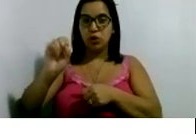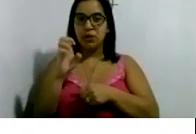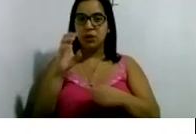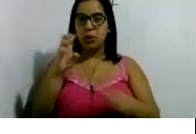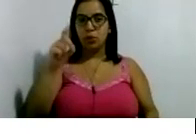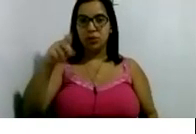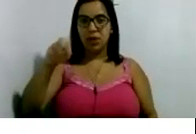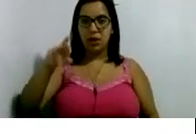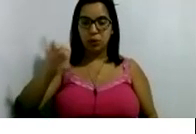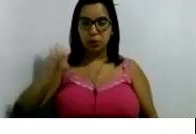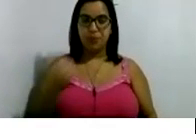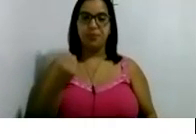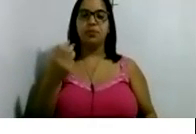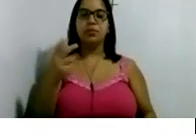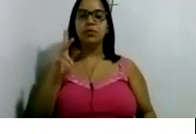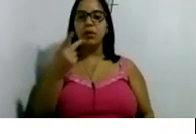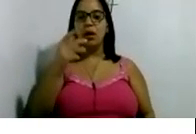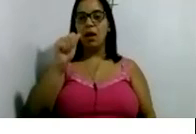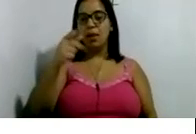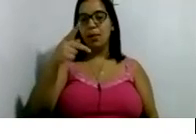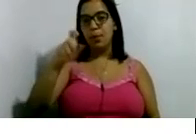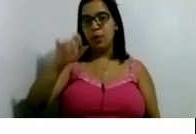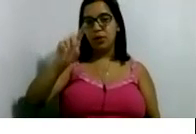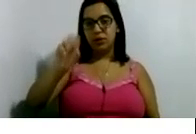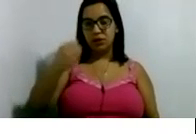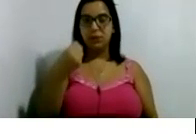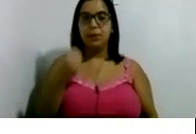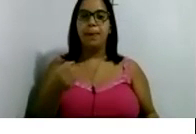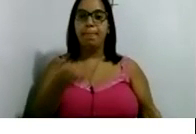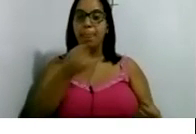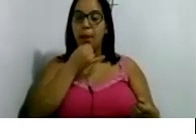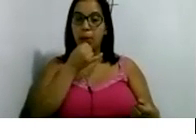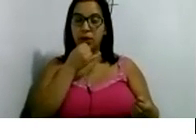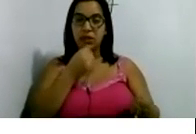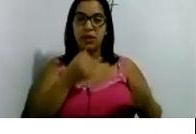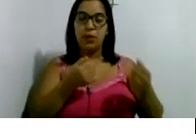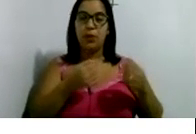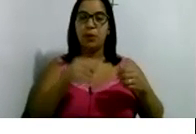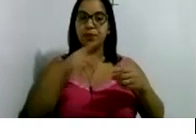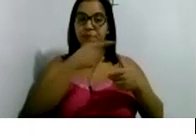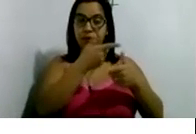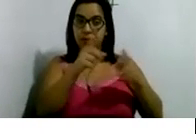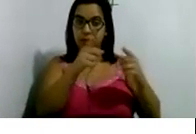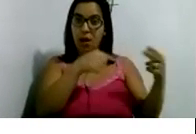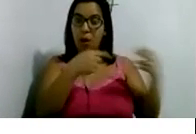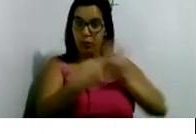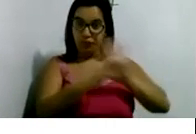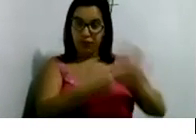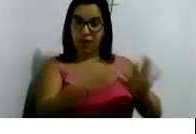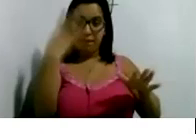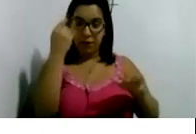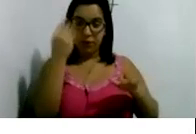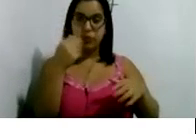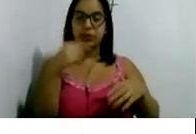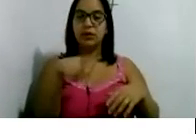e haploide como N. Então, se a gente for pegar essa figura de meiose aqui, aqui a gente teria o